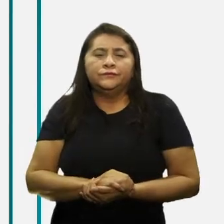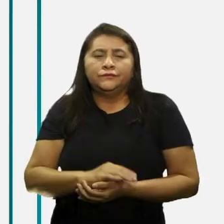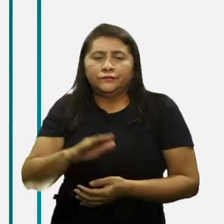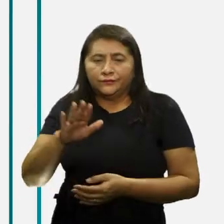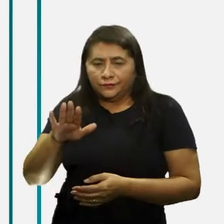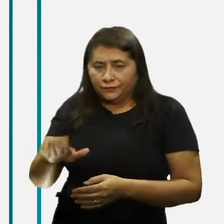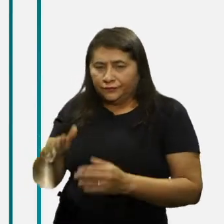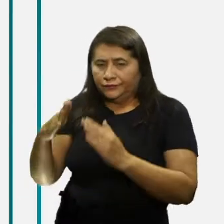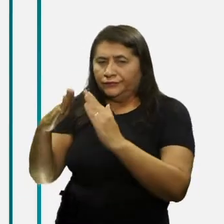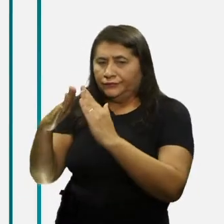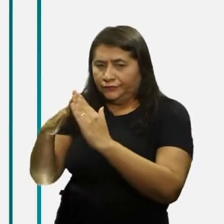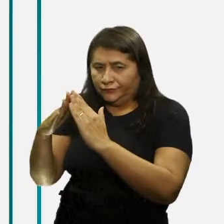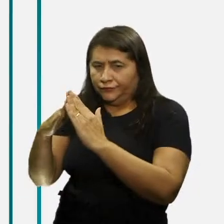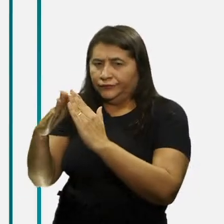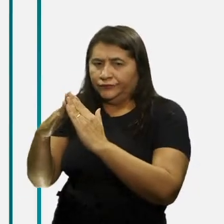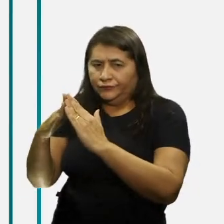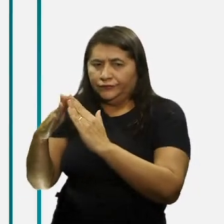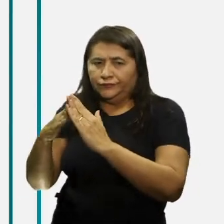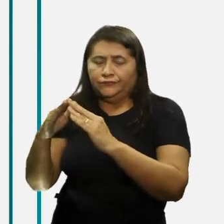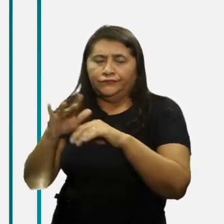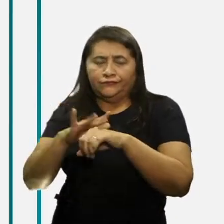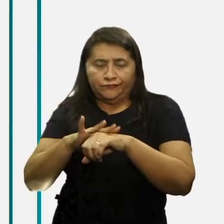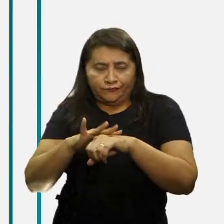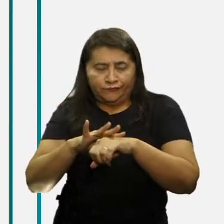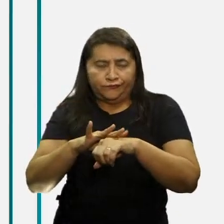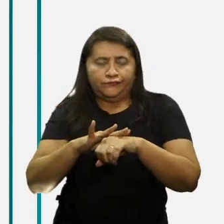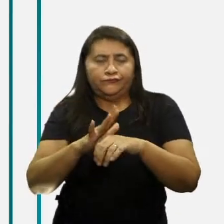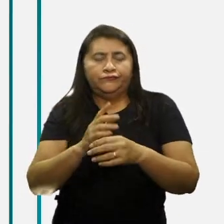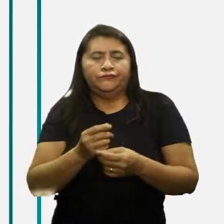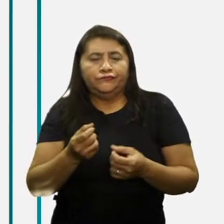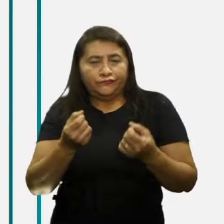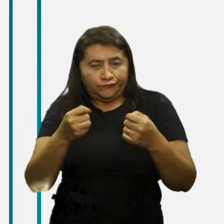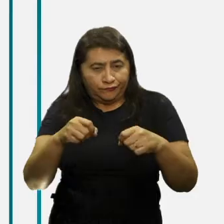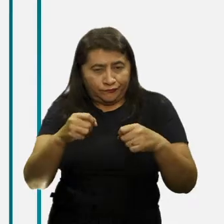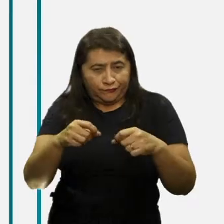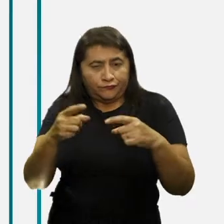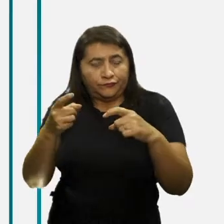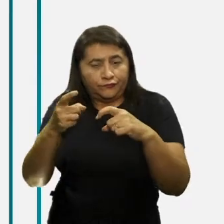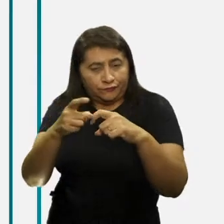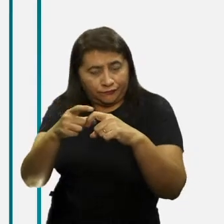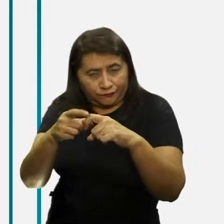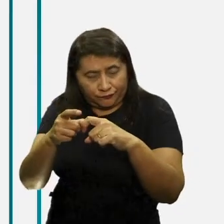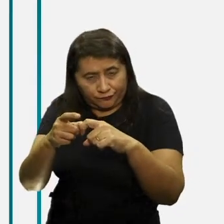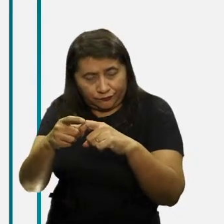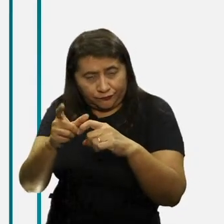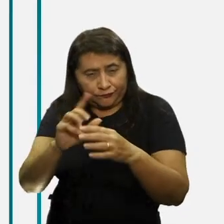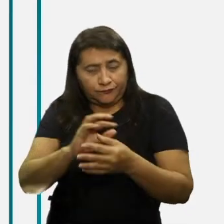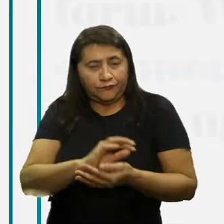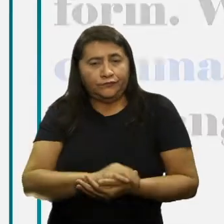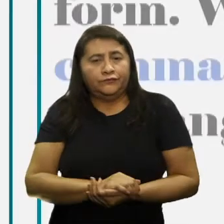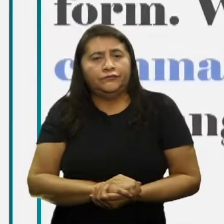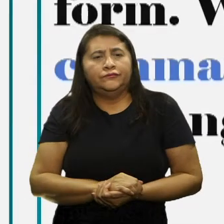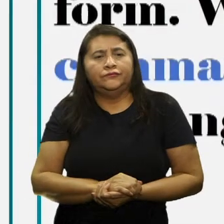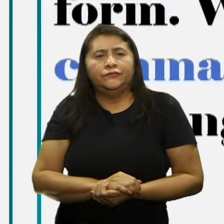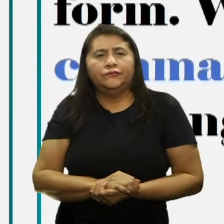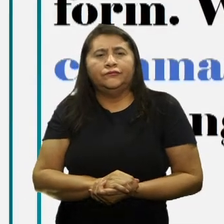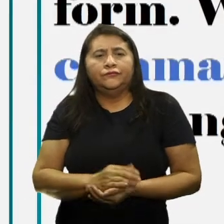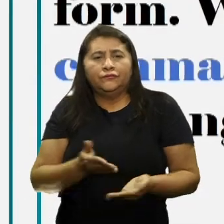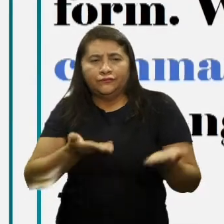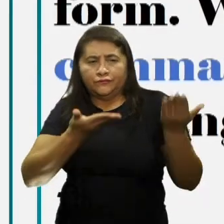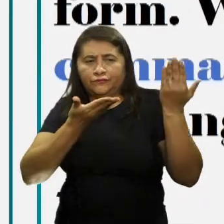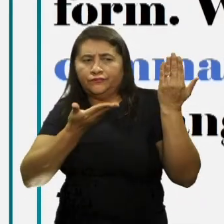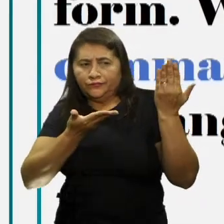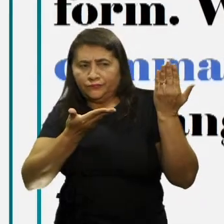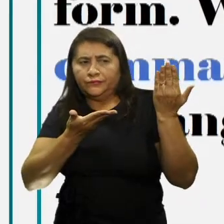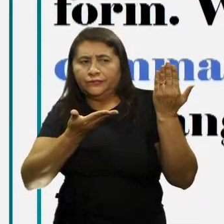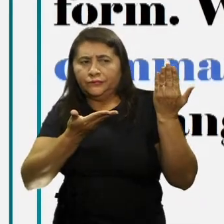Fique em casa se você está doente, exceto se precisar de apoio médico. O que a gente viu até